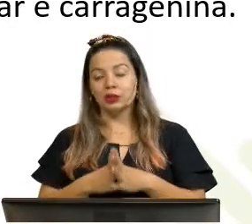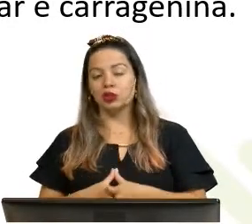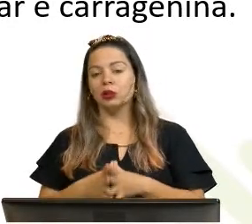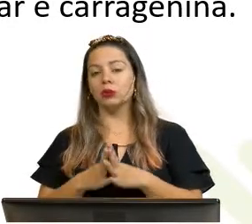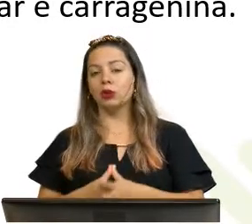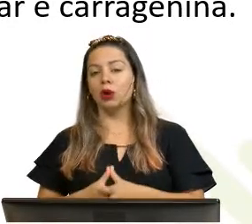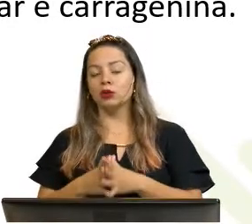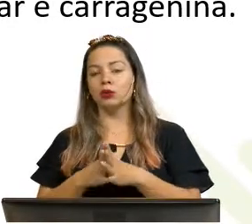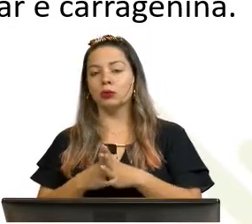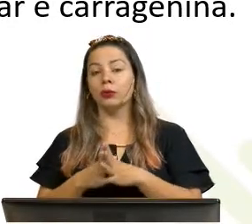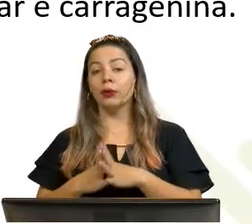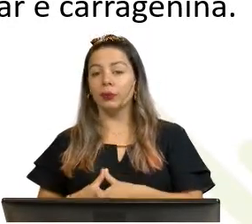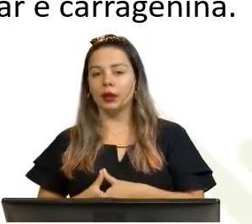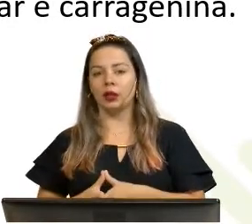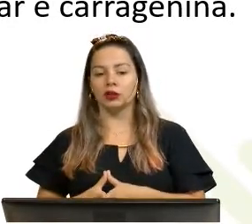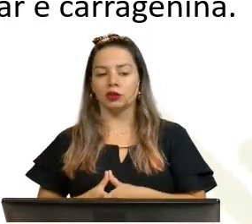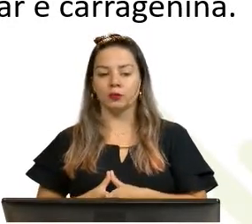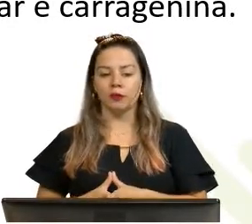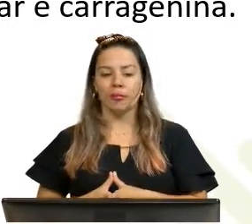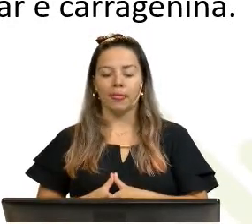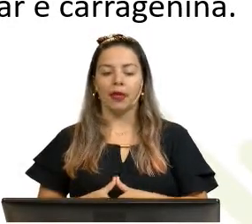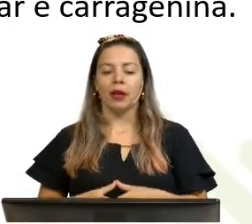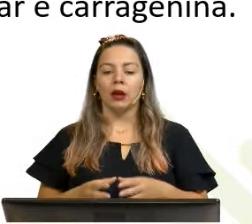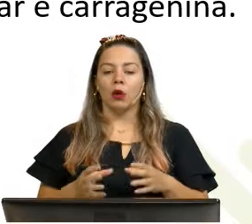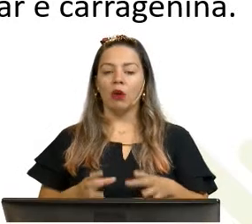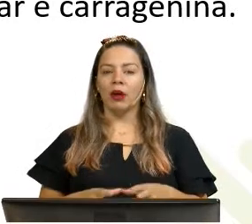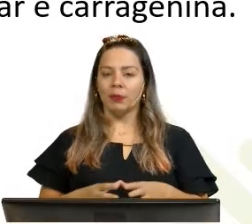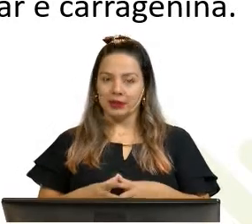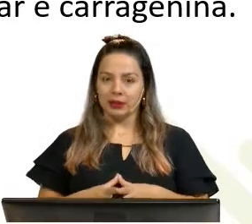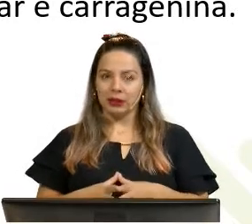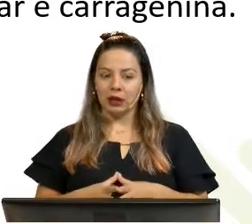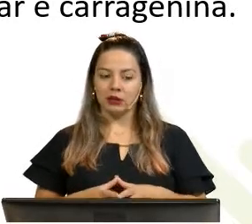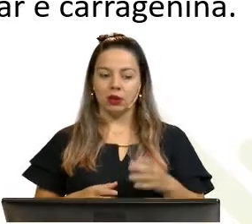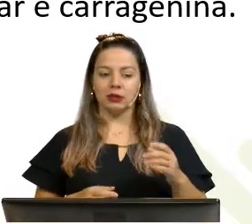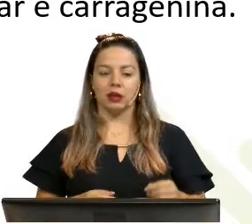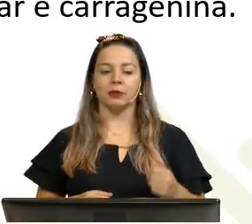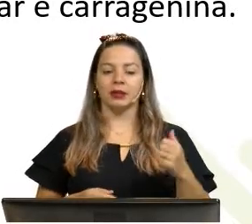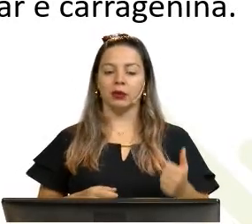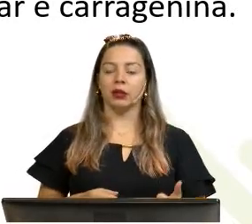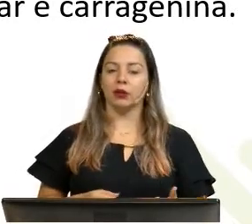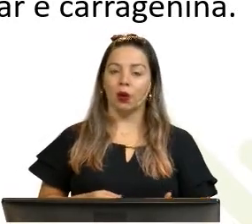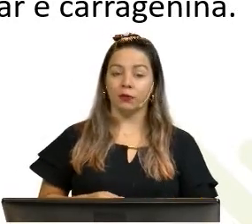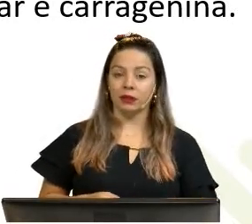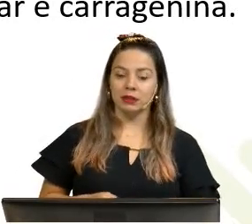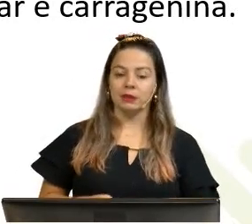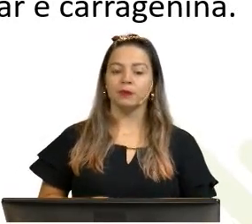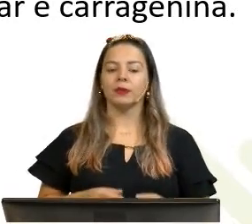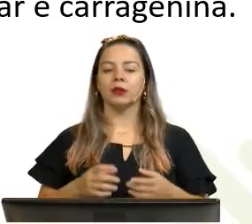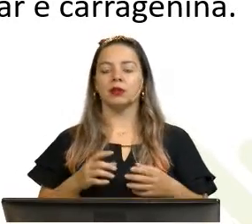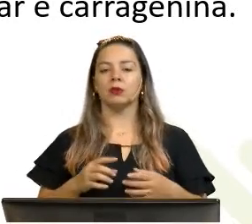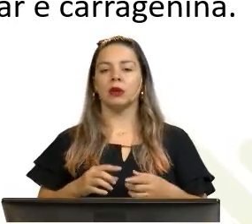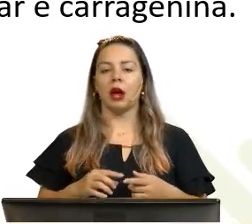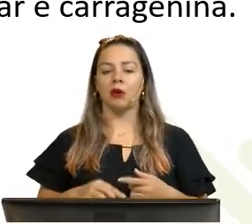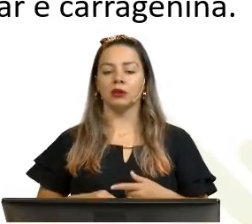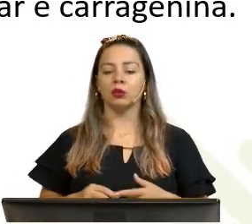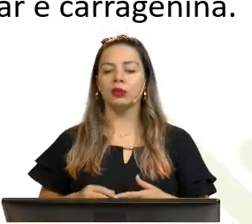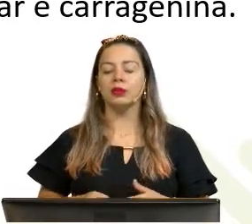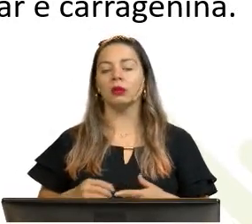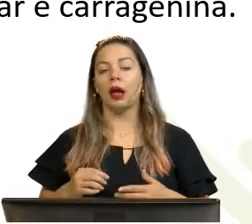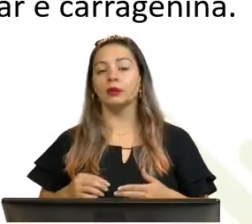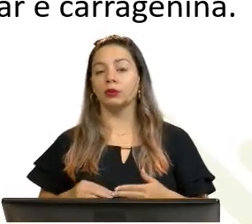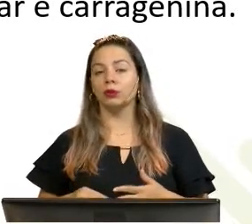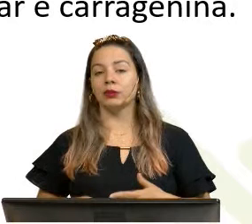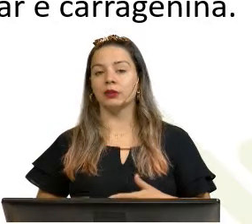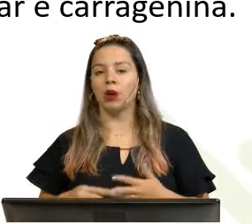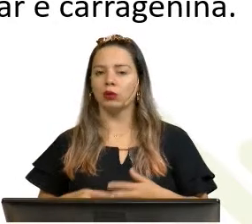de oxigênio do nosso meio ambiente com representantes nós temos assembléia notas são algas unicelulares